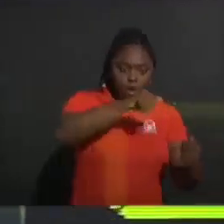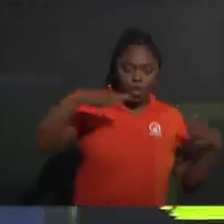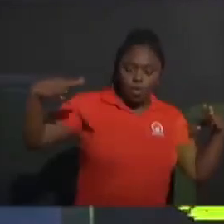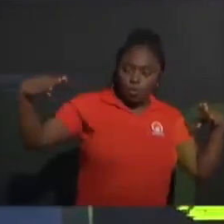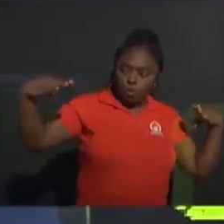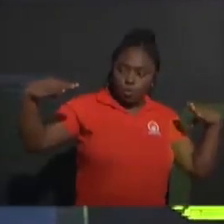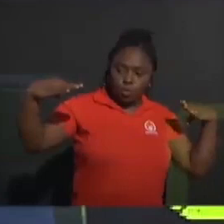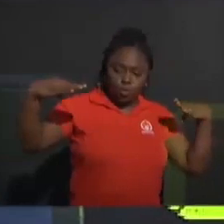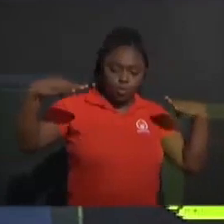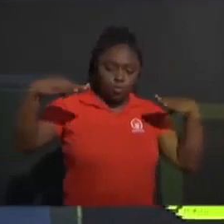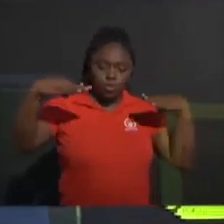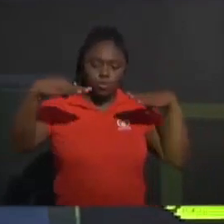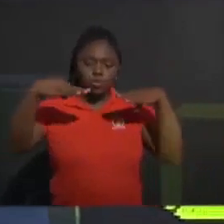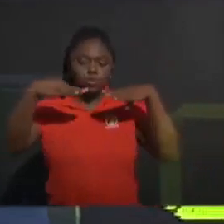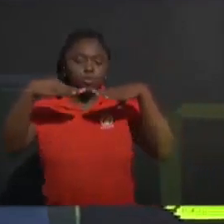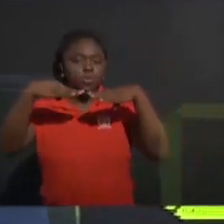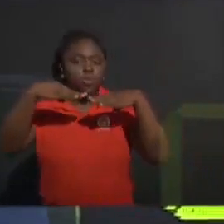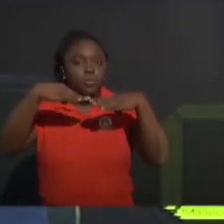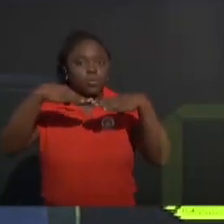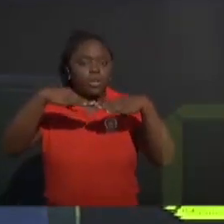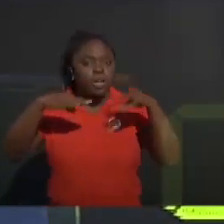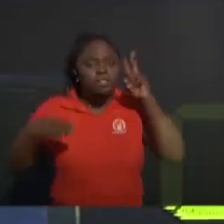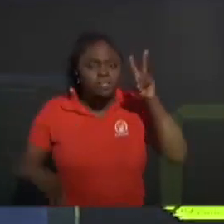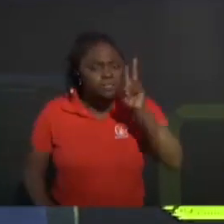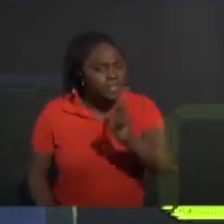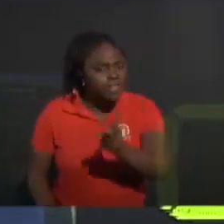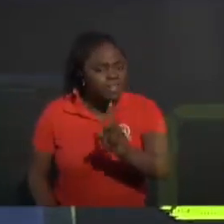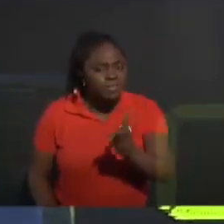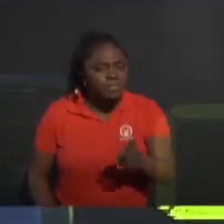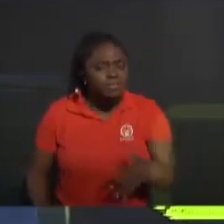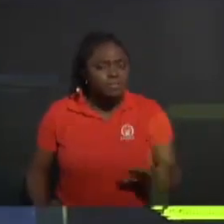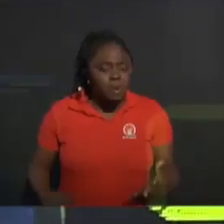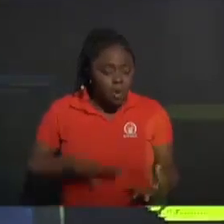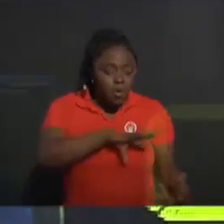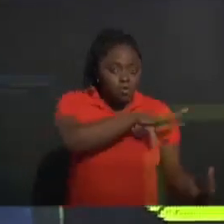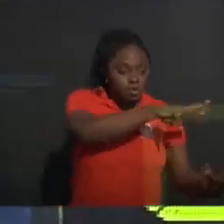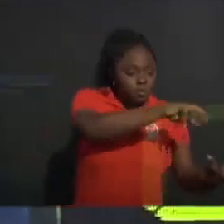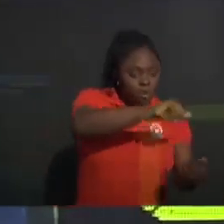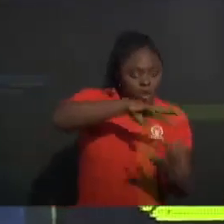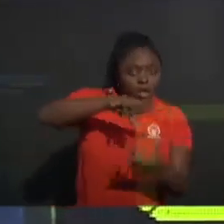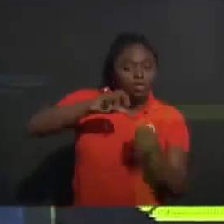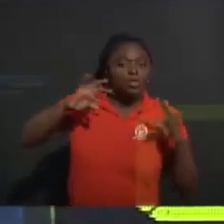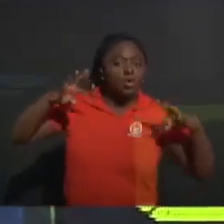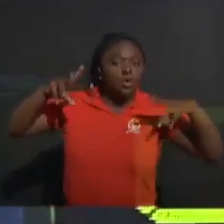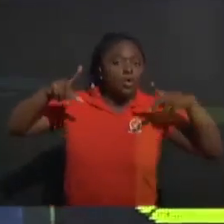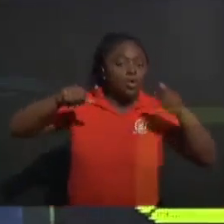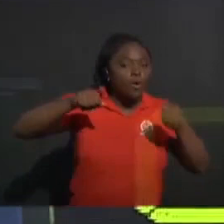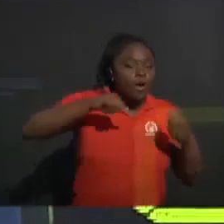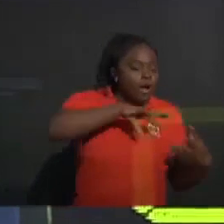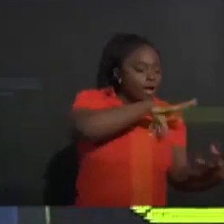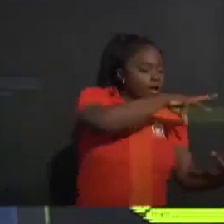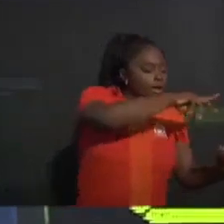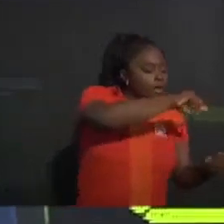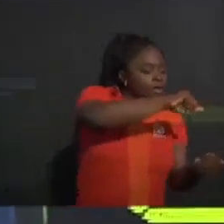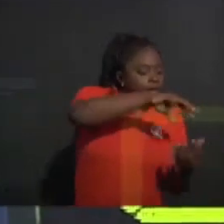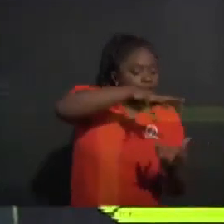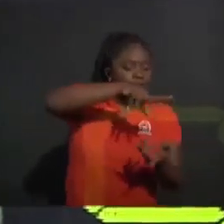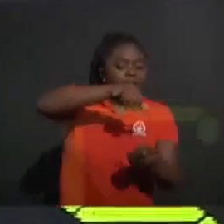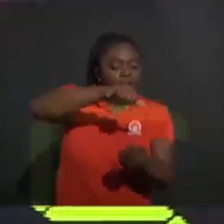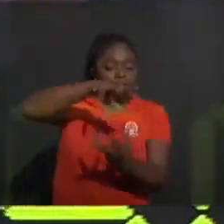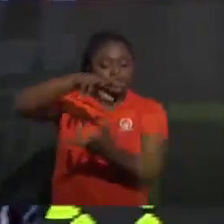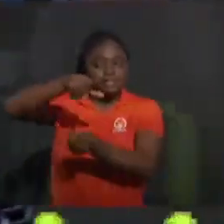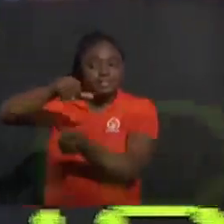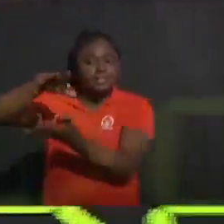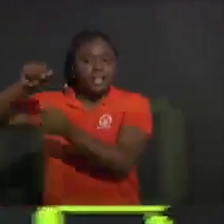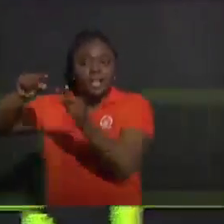Mas que raça! Vocês não lembram do alinhamento dos planetas? Os planetas todos ficaram negociados assim, ó. Aí,